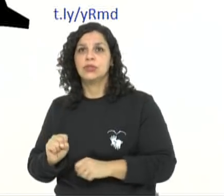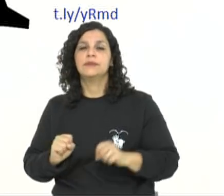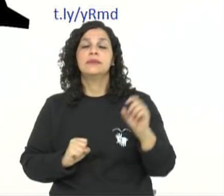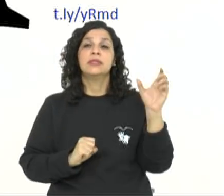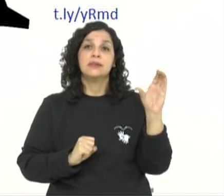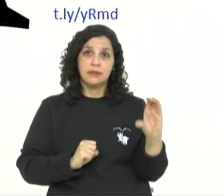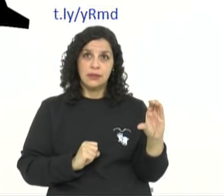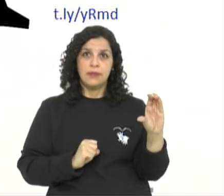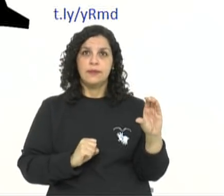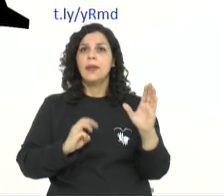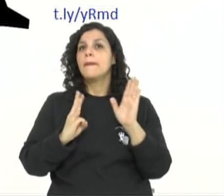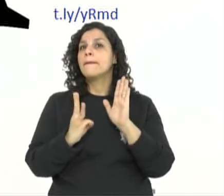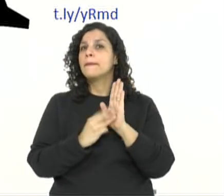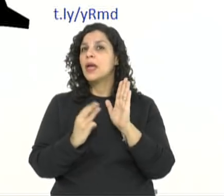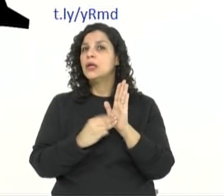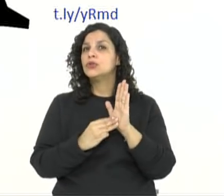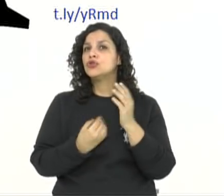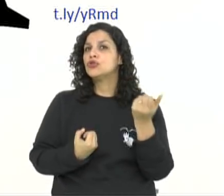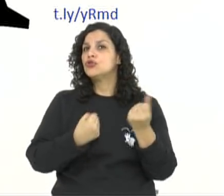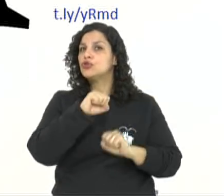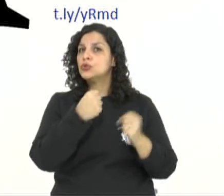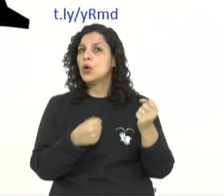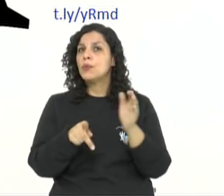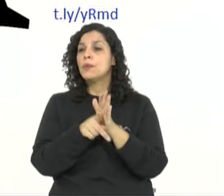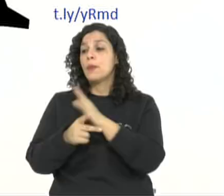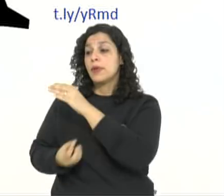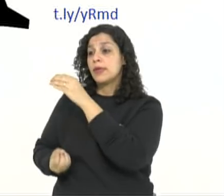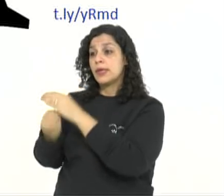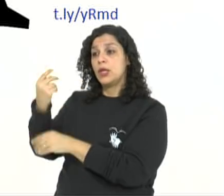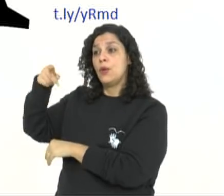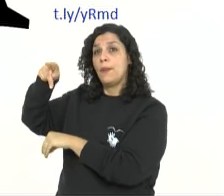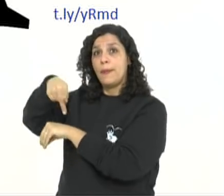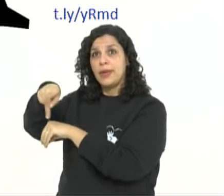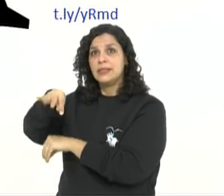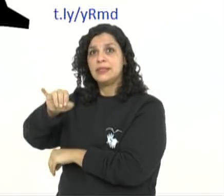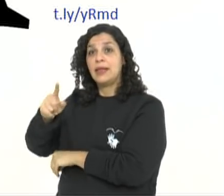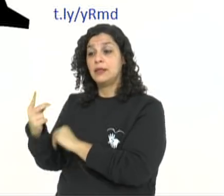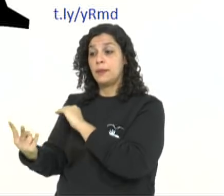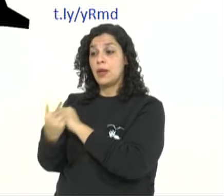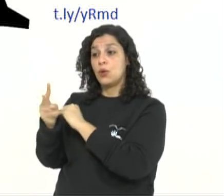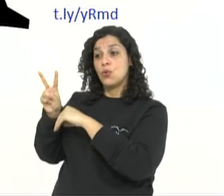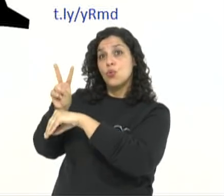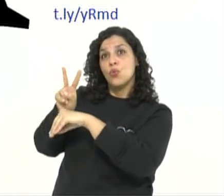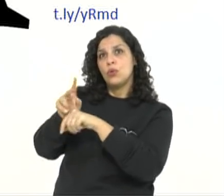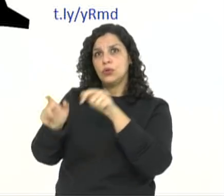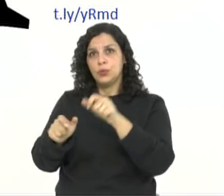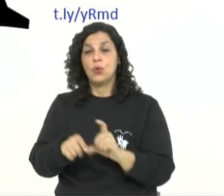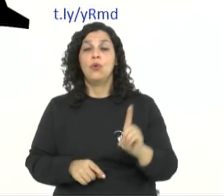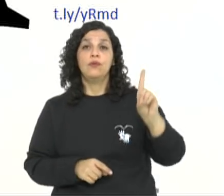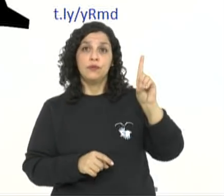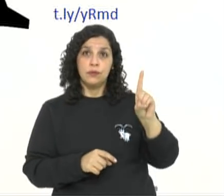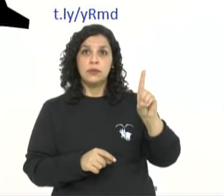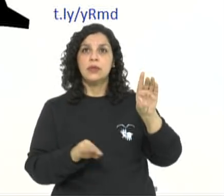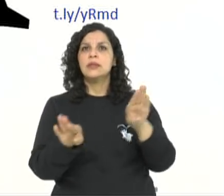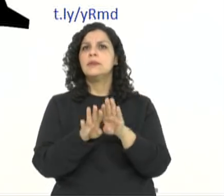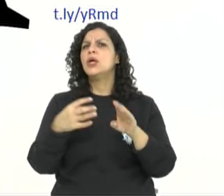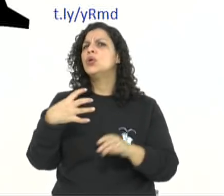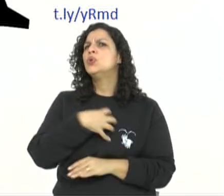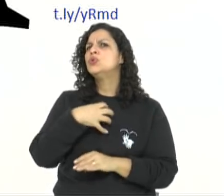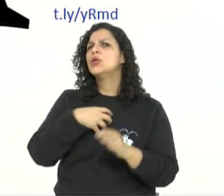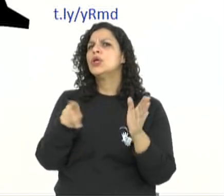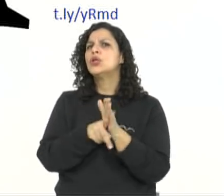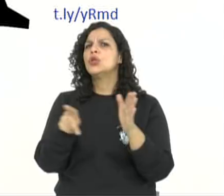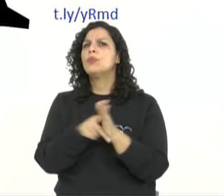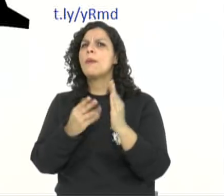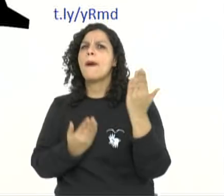C, método de luta criado pelos tailandeses para sua proteção. Ou D, um estilo do